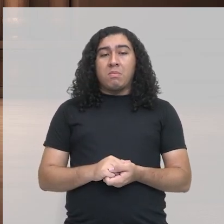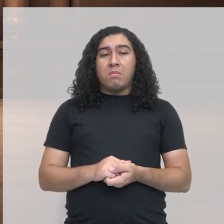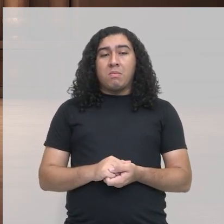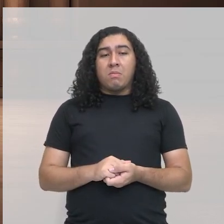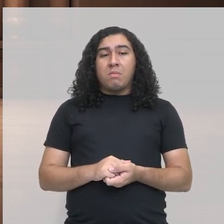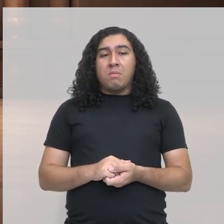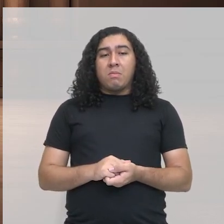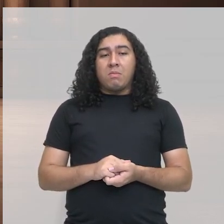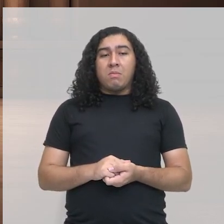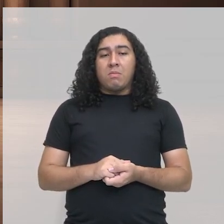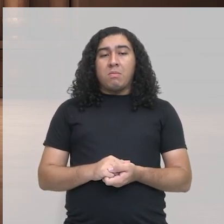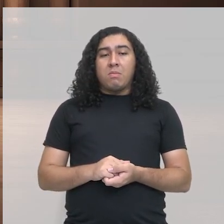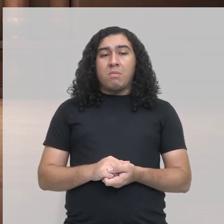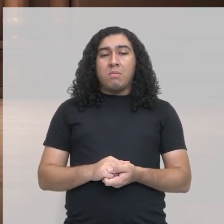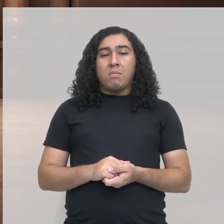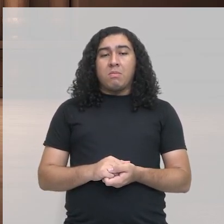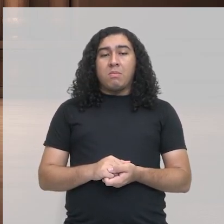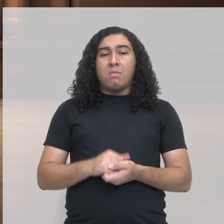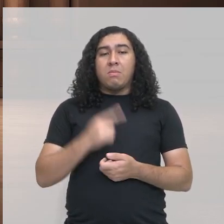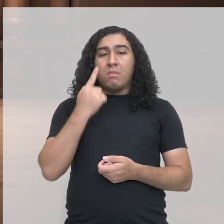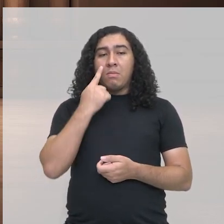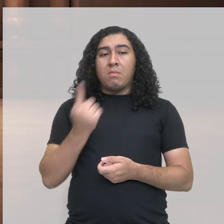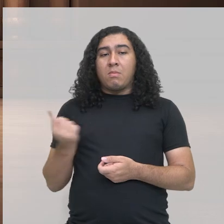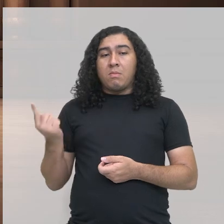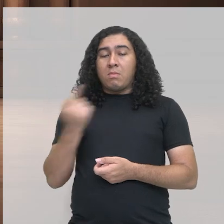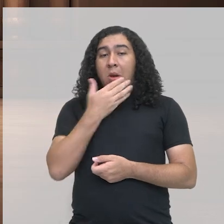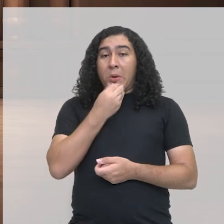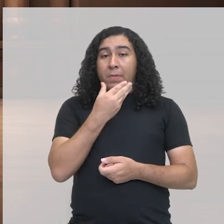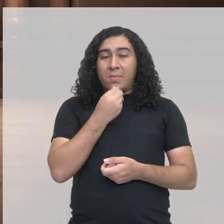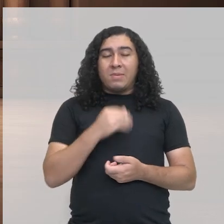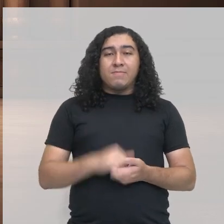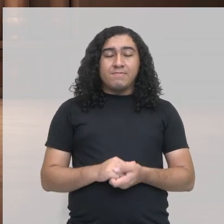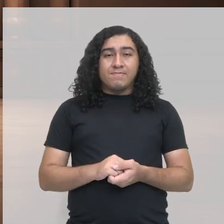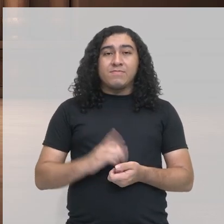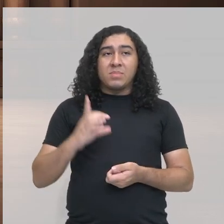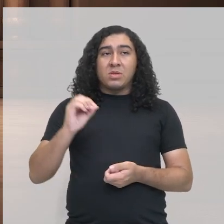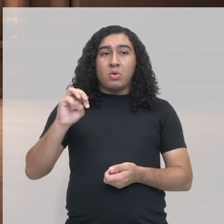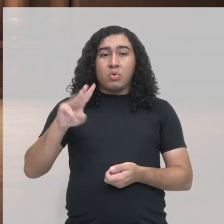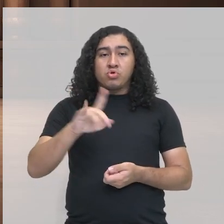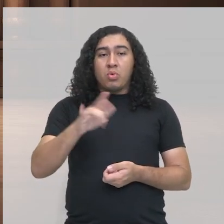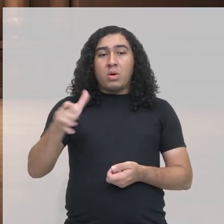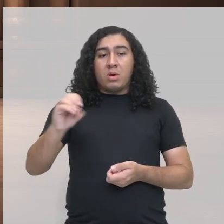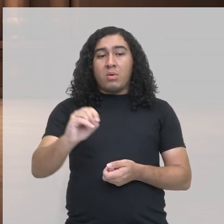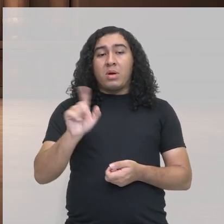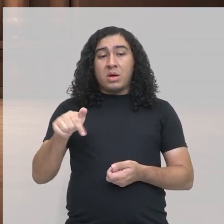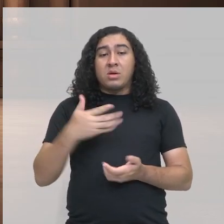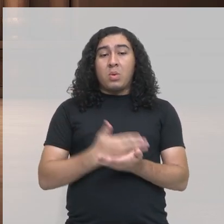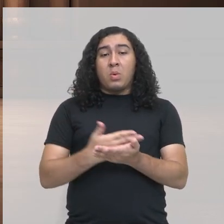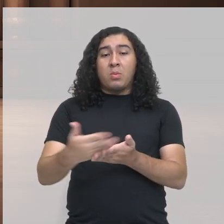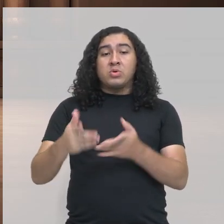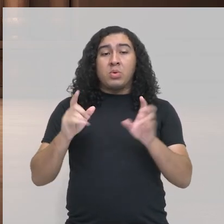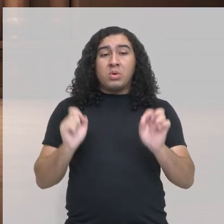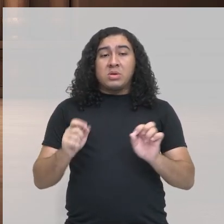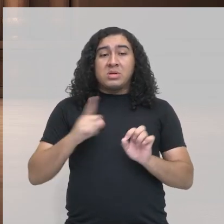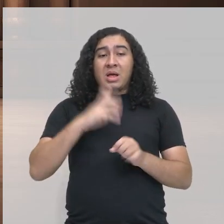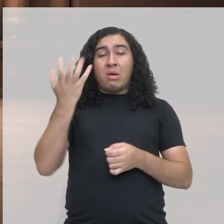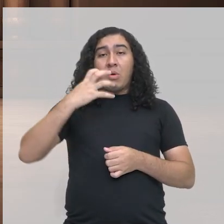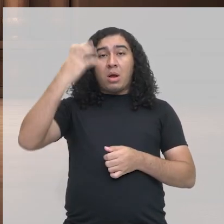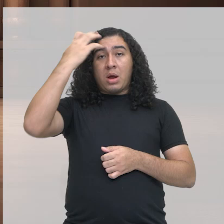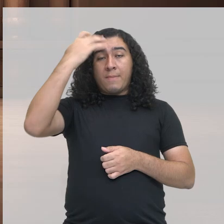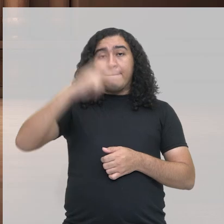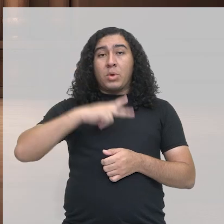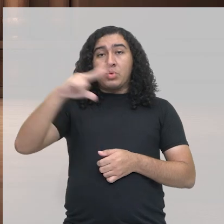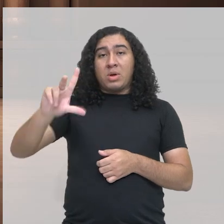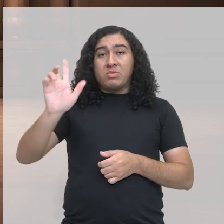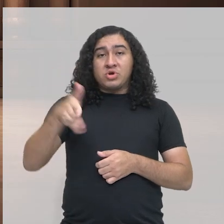Cadê? Vem para cá, vem cá comigo, Dom João. Chega aqui. Estão vendo aí? Dom João foi quem começou aí, né? O rei de Portugal